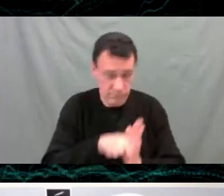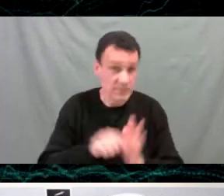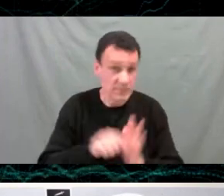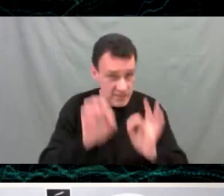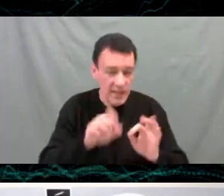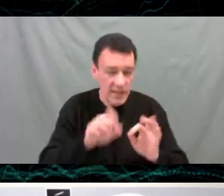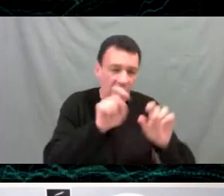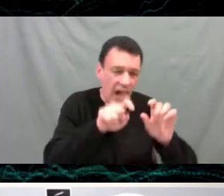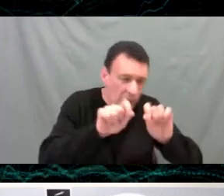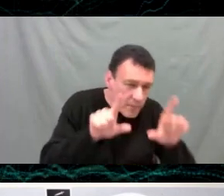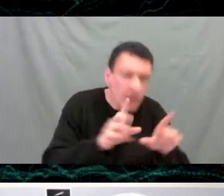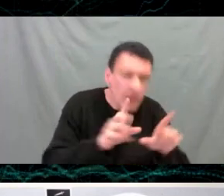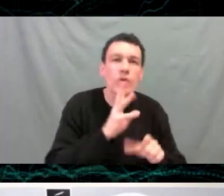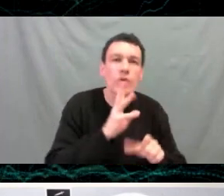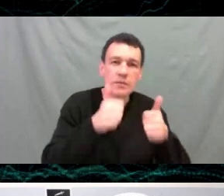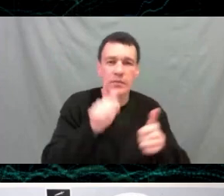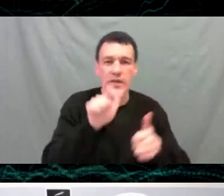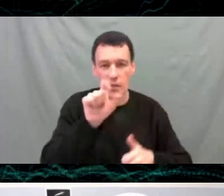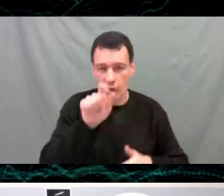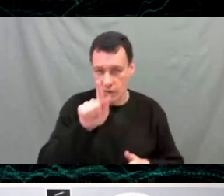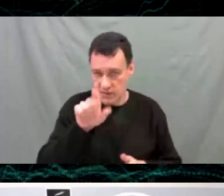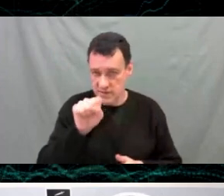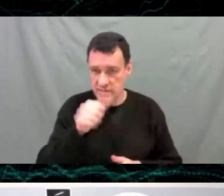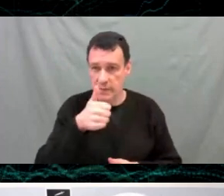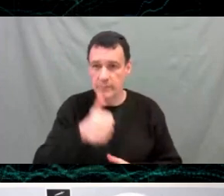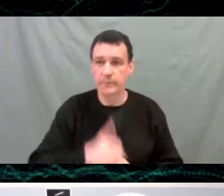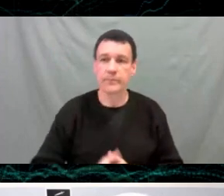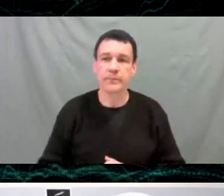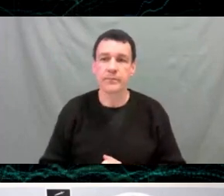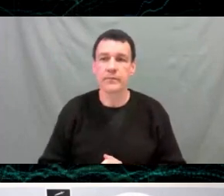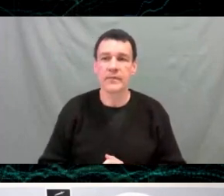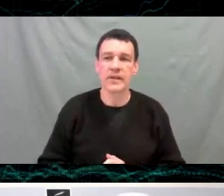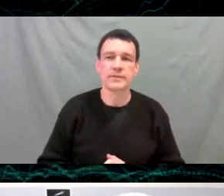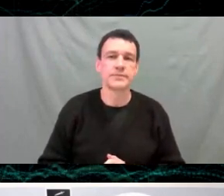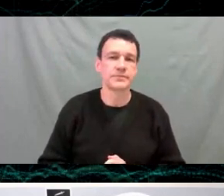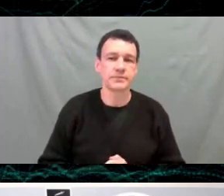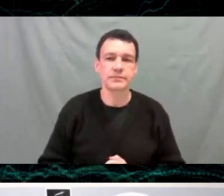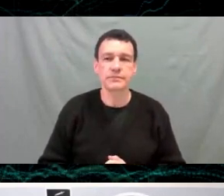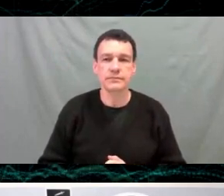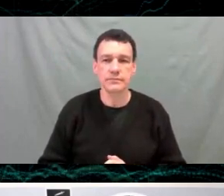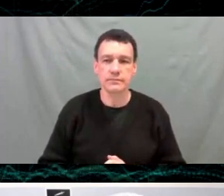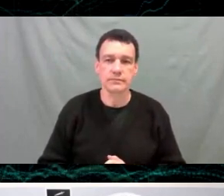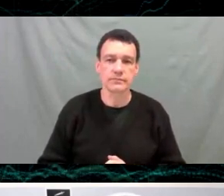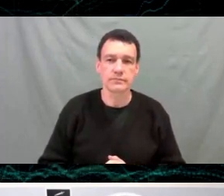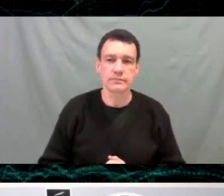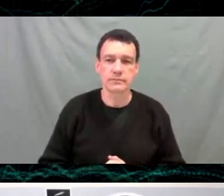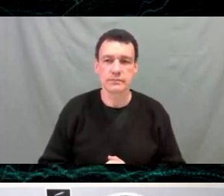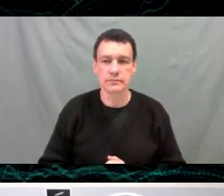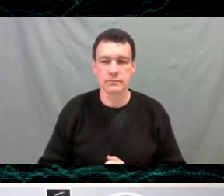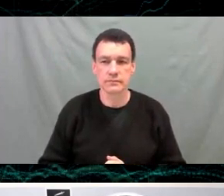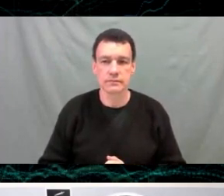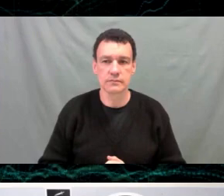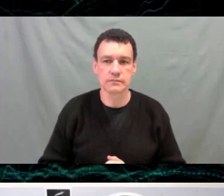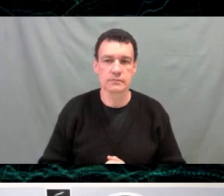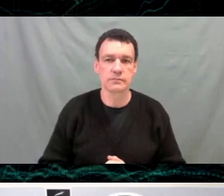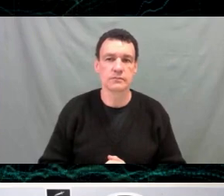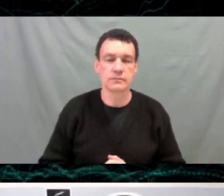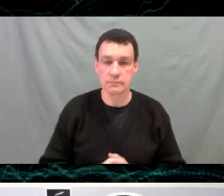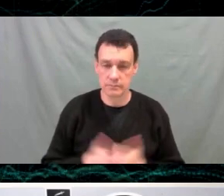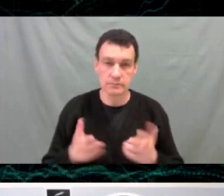exemplo, BI, para pegar o arquivo de configuração, geralmente por padrão, é aqui. Ó, deixa eu só fazer um tab